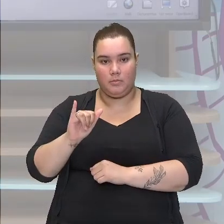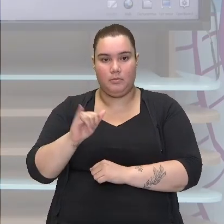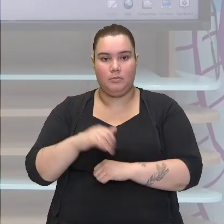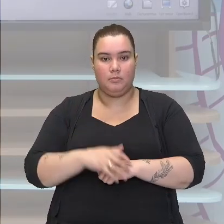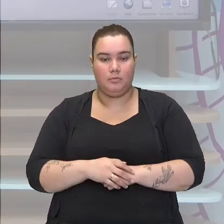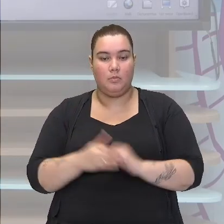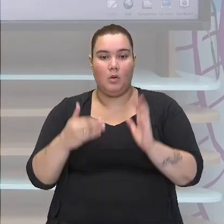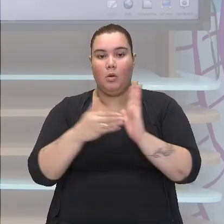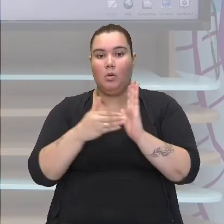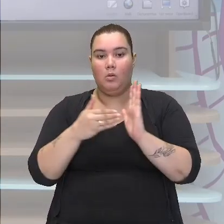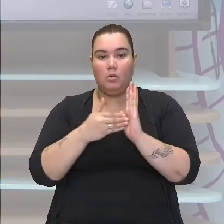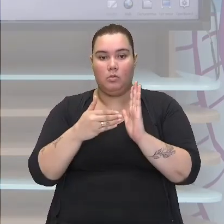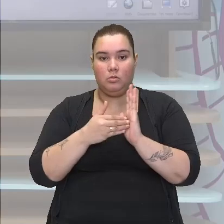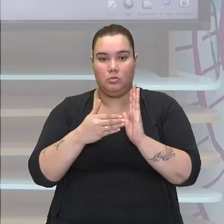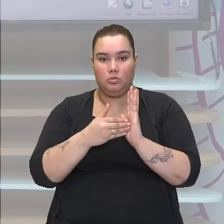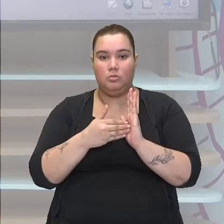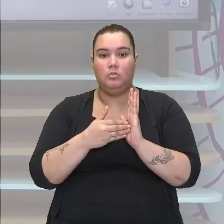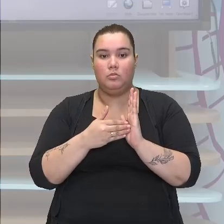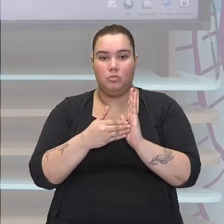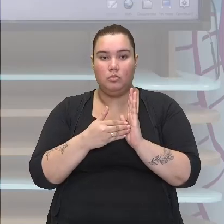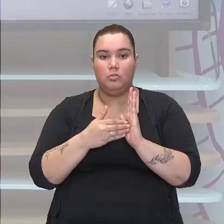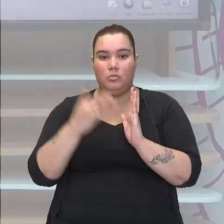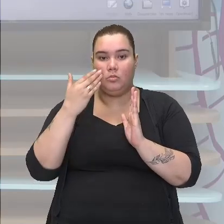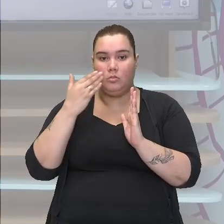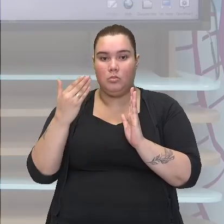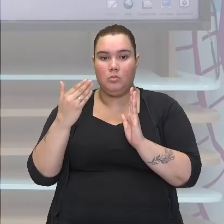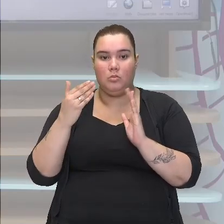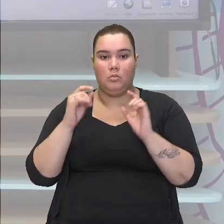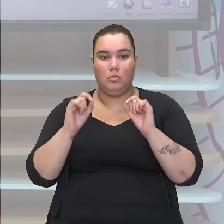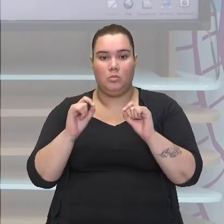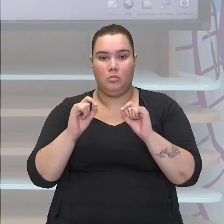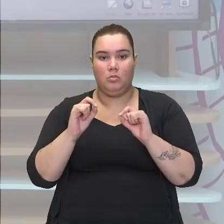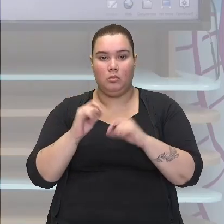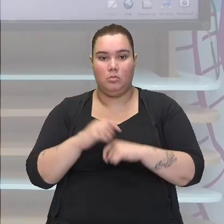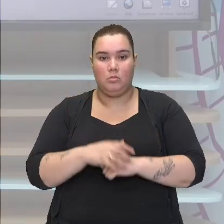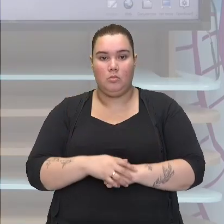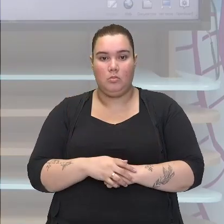o último, que foi exatamente a nossa